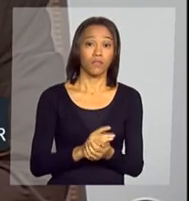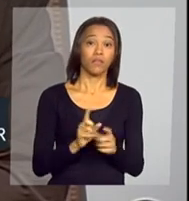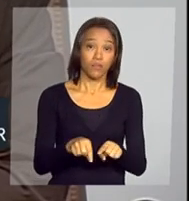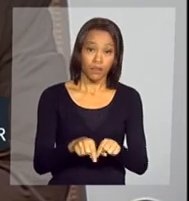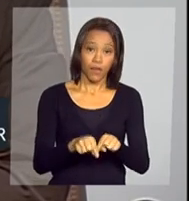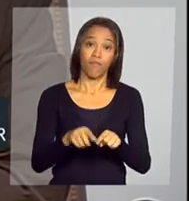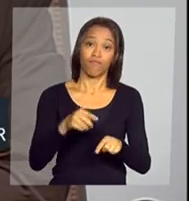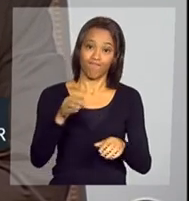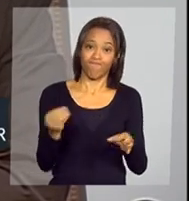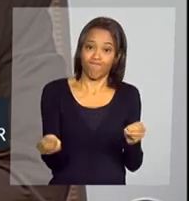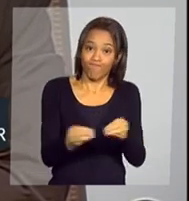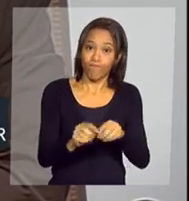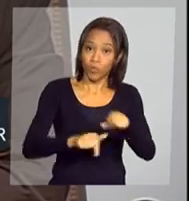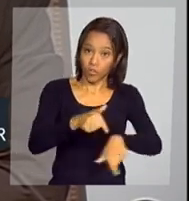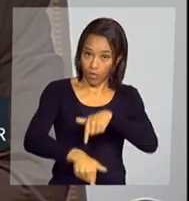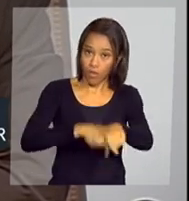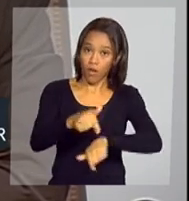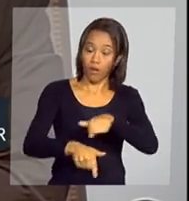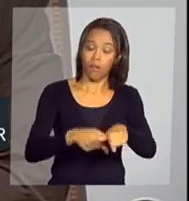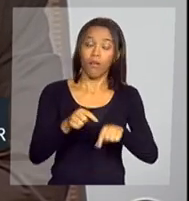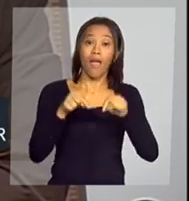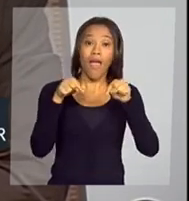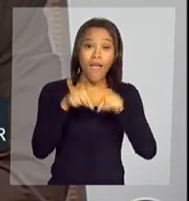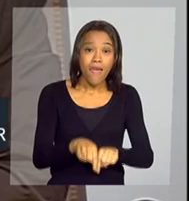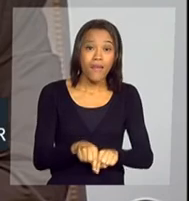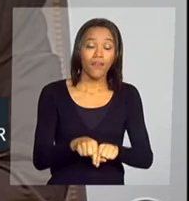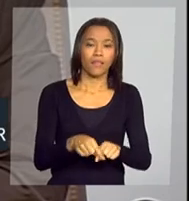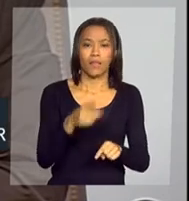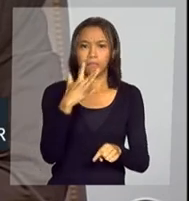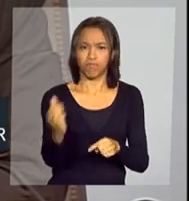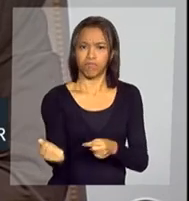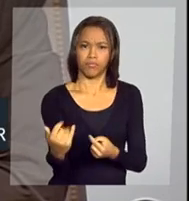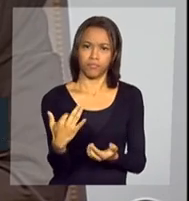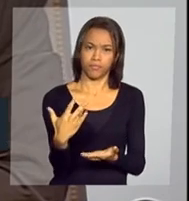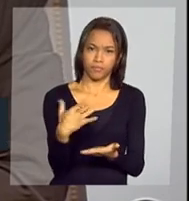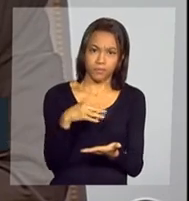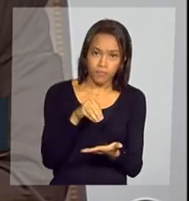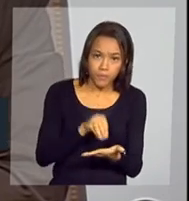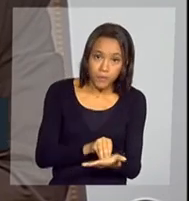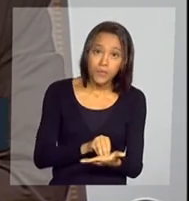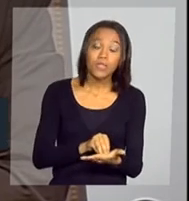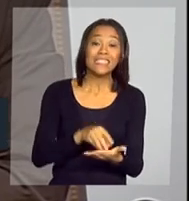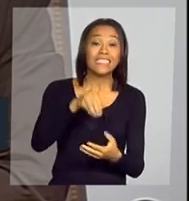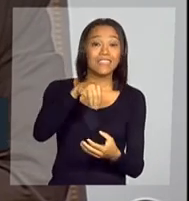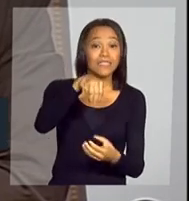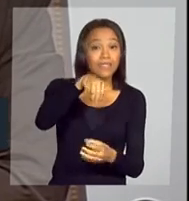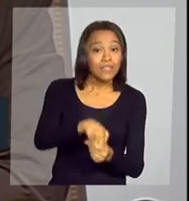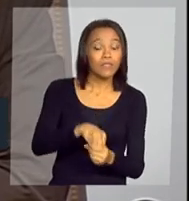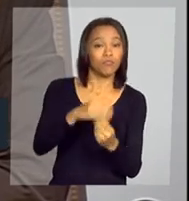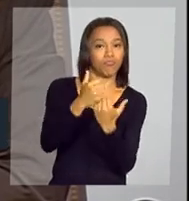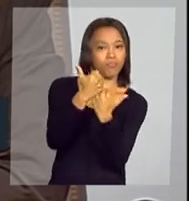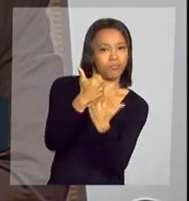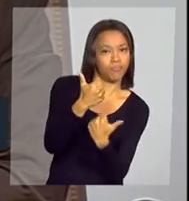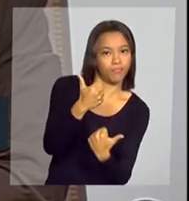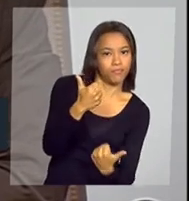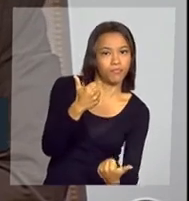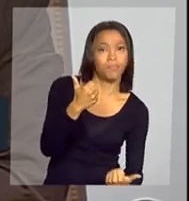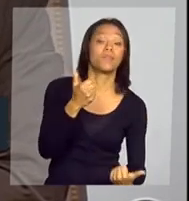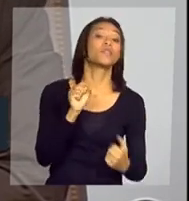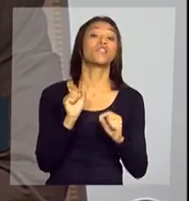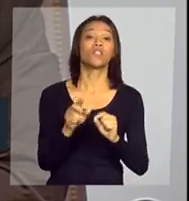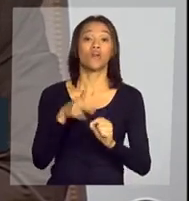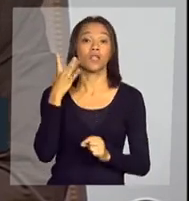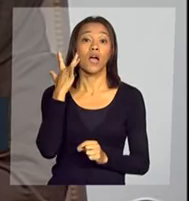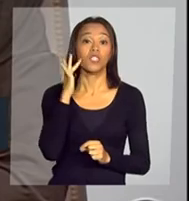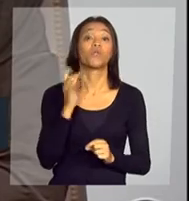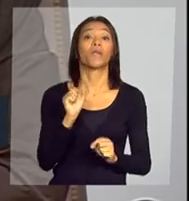desdobramento é transformar aquela demanda num processo administrativo e clinicamente